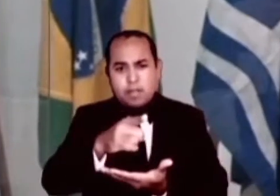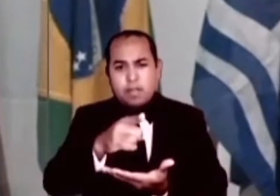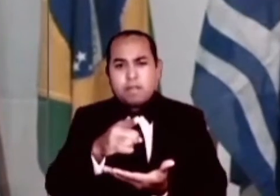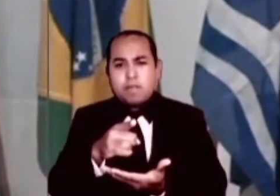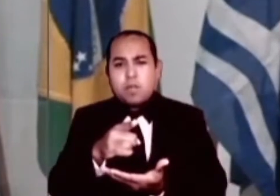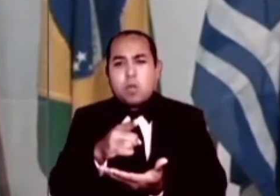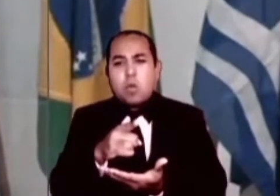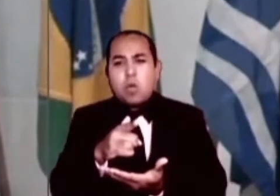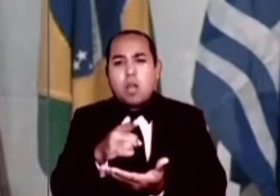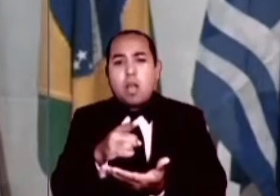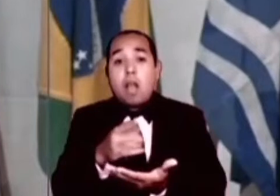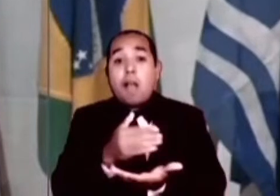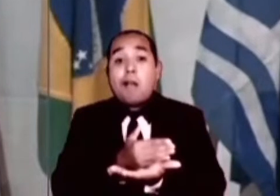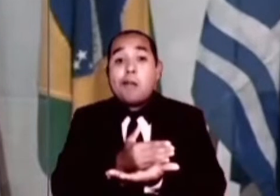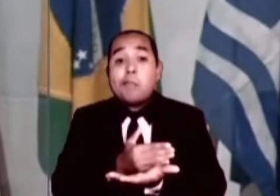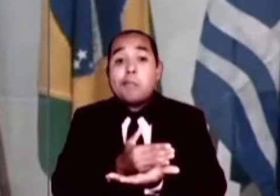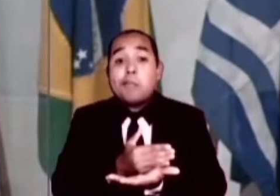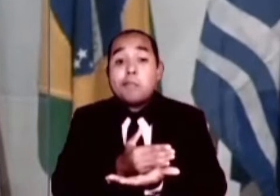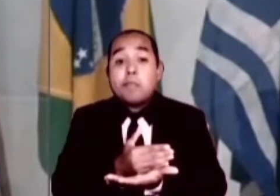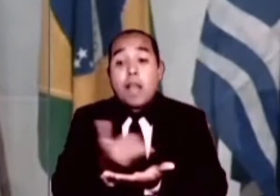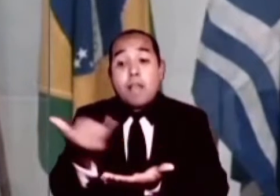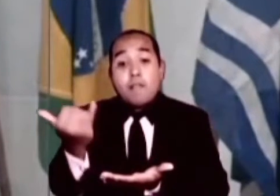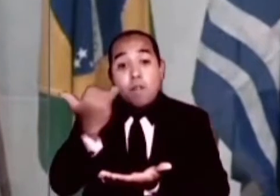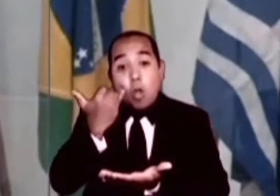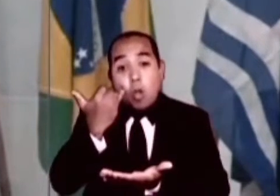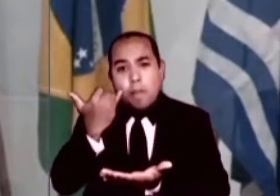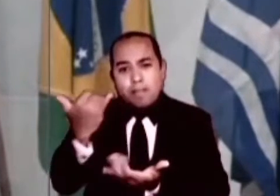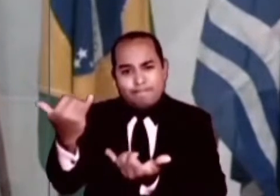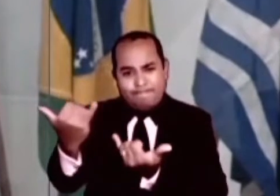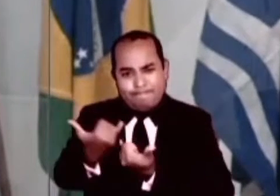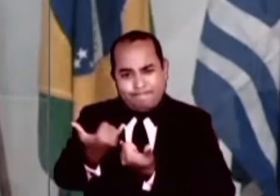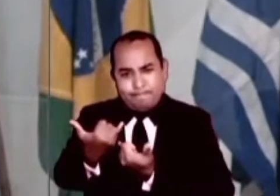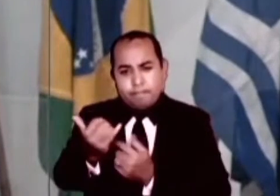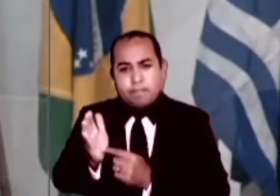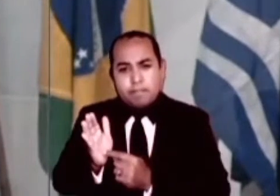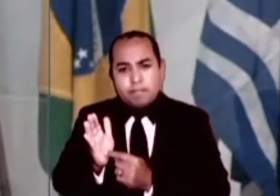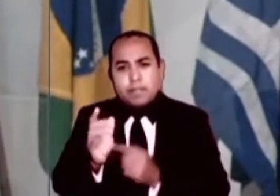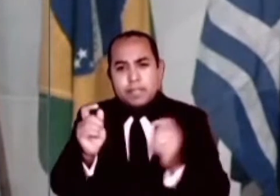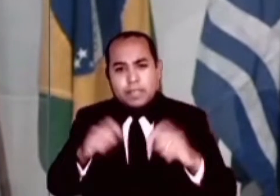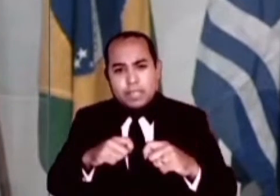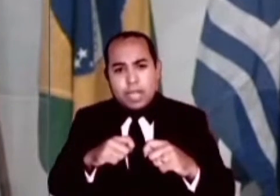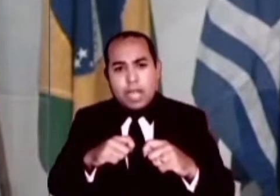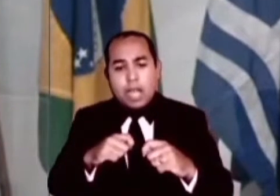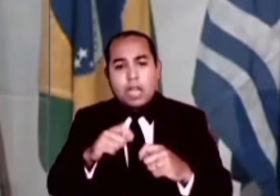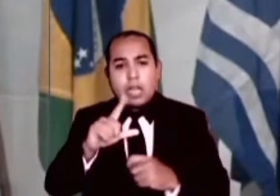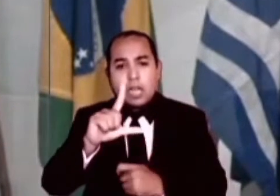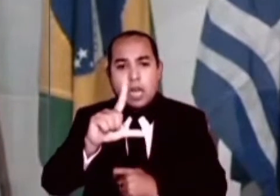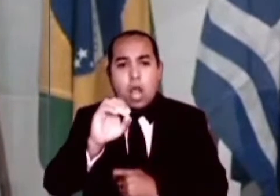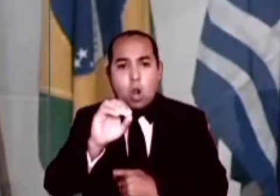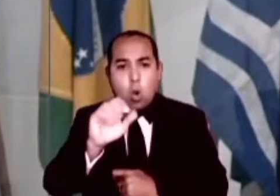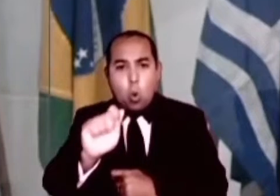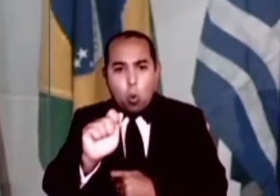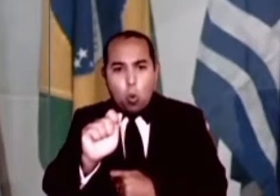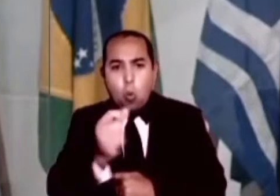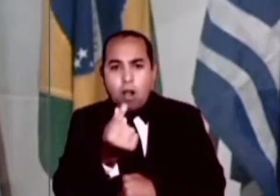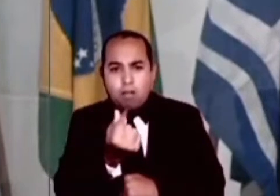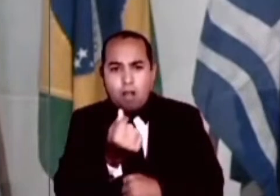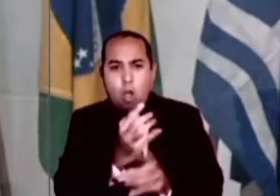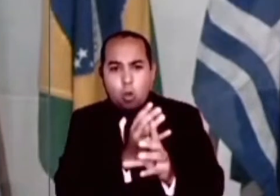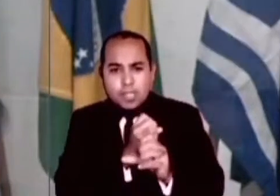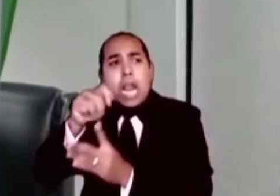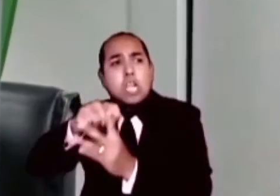partir dela, a tempo, se possível, considerá-la na Lua, tá? Porque isso é fundamental para poder a gente avançar na